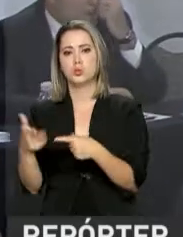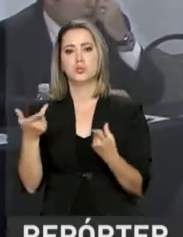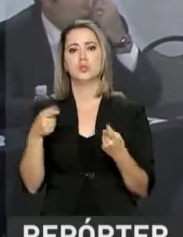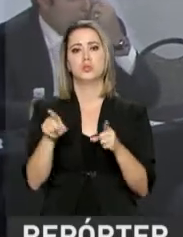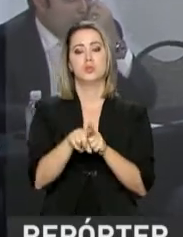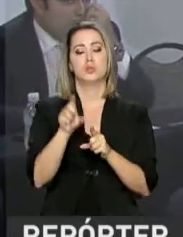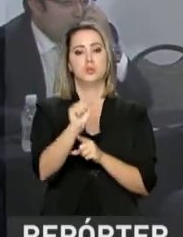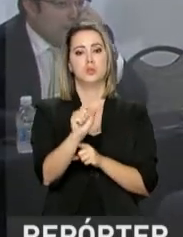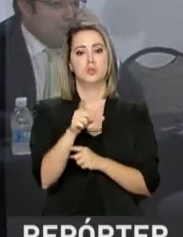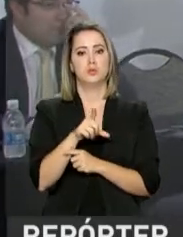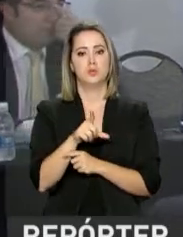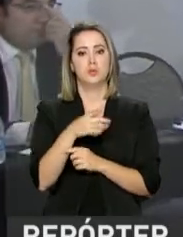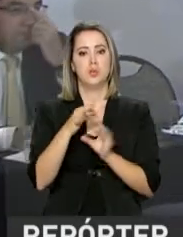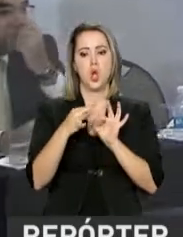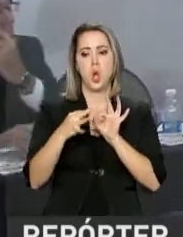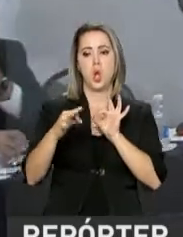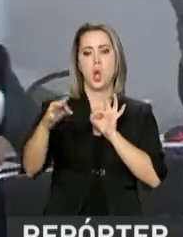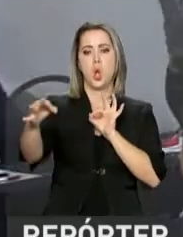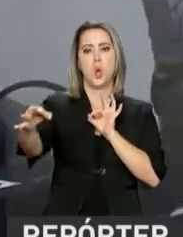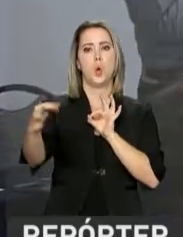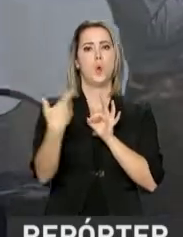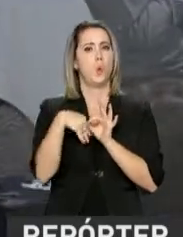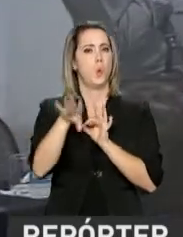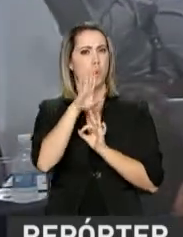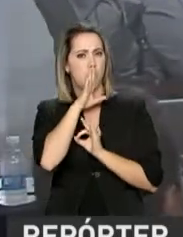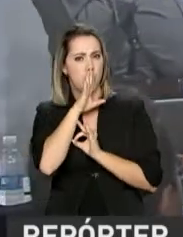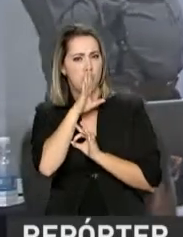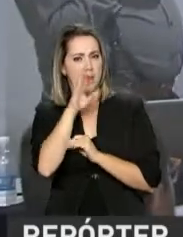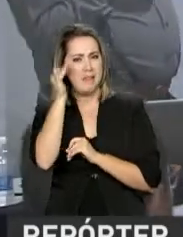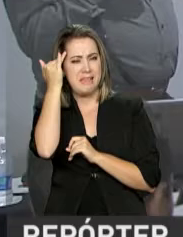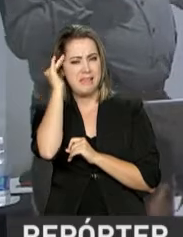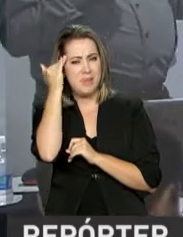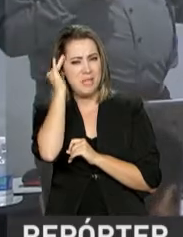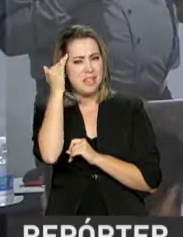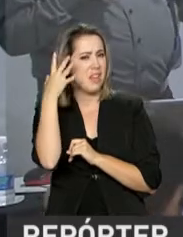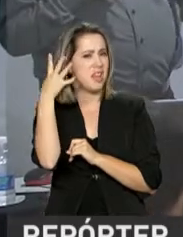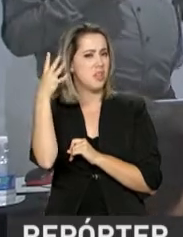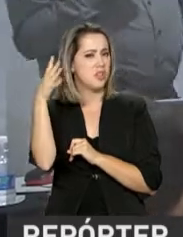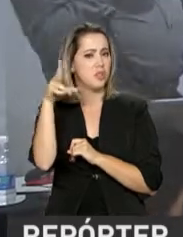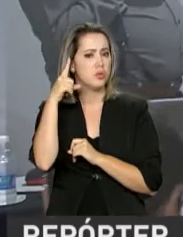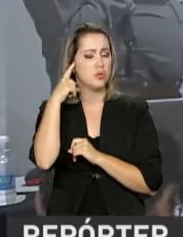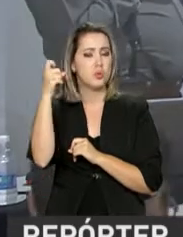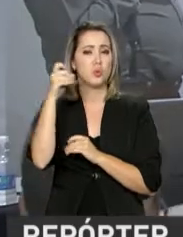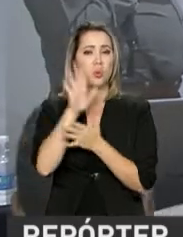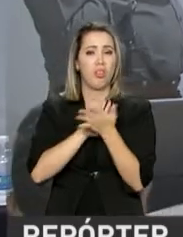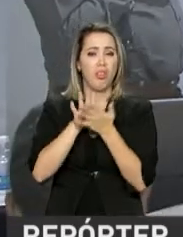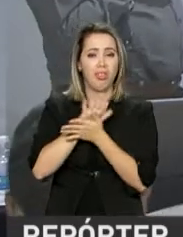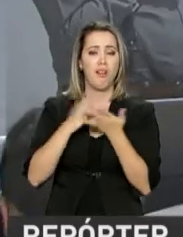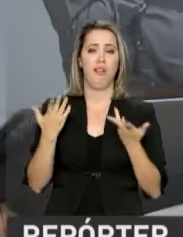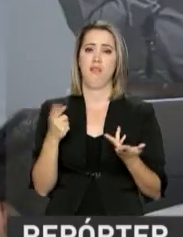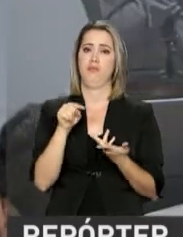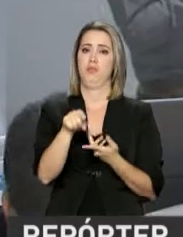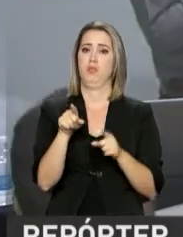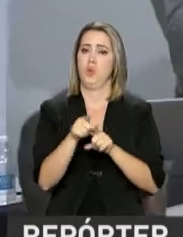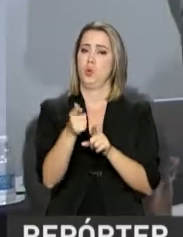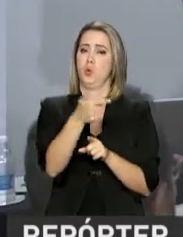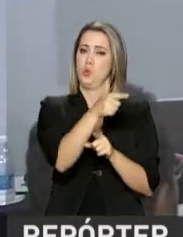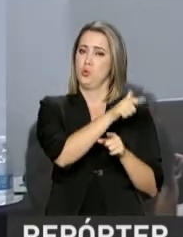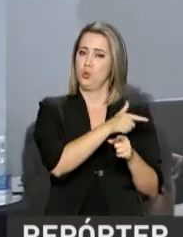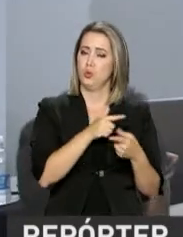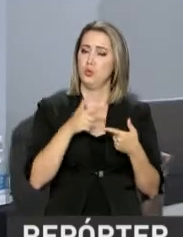por ruído, longos trechos ininteligíveis ou de ininteligibilidade duvidosa e várias